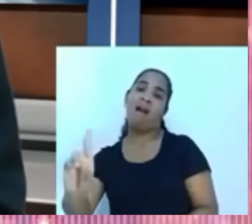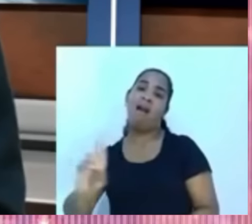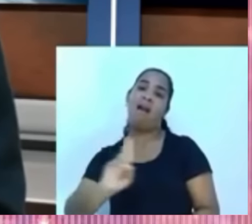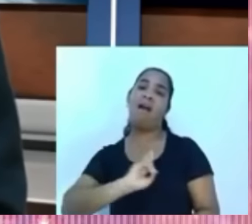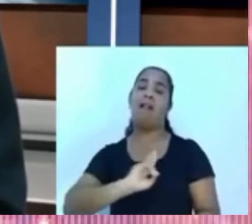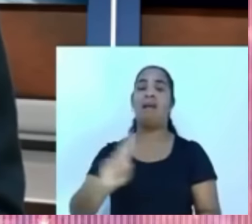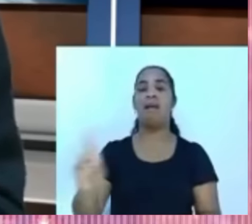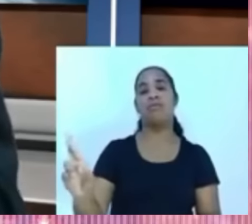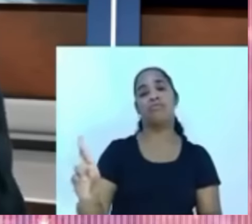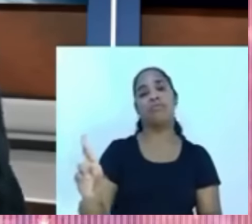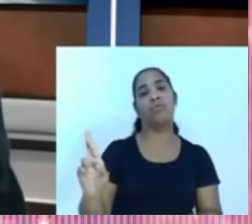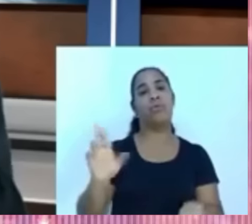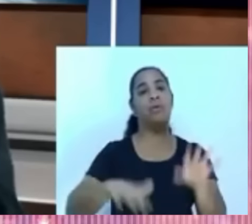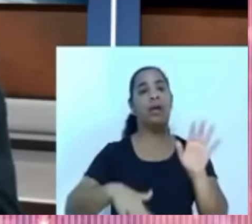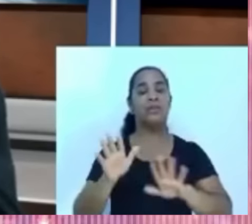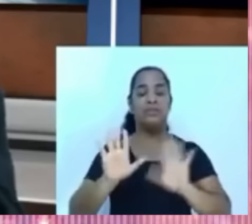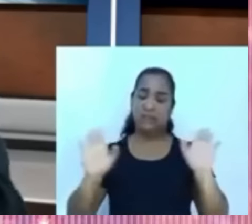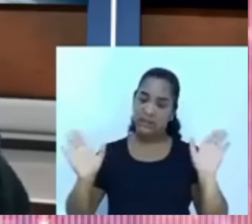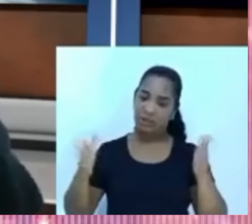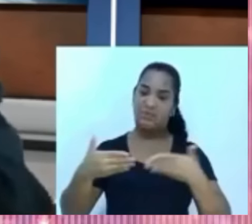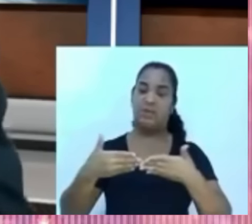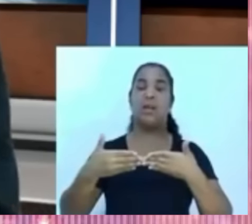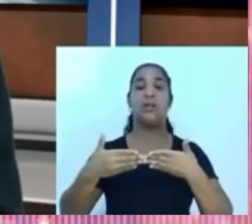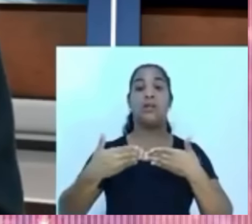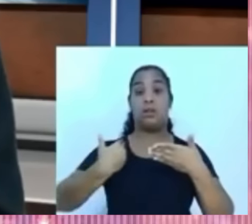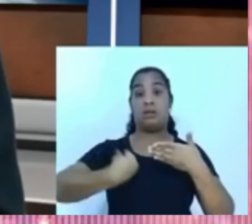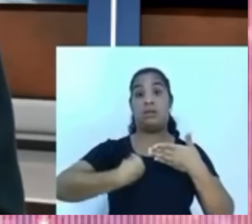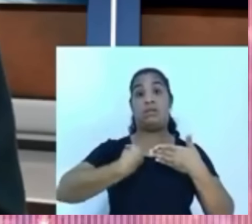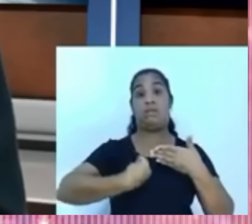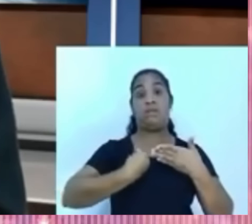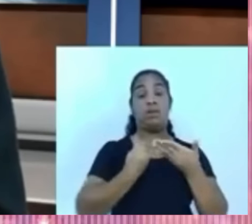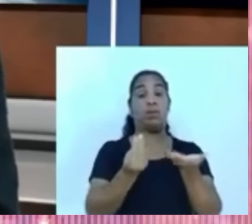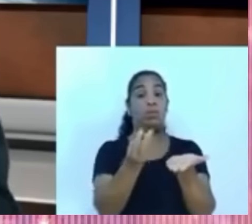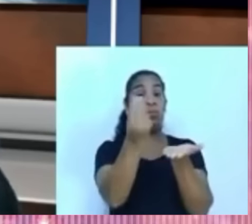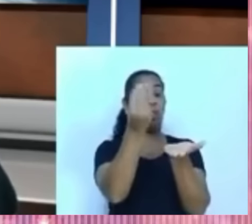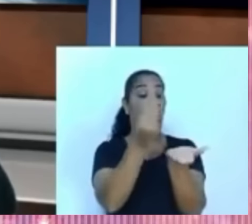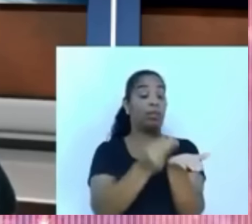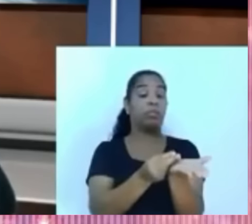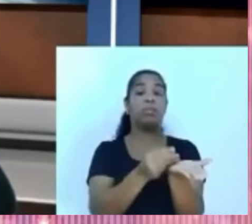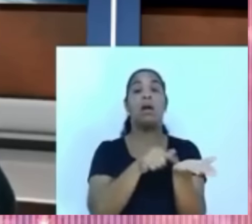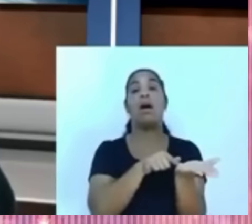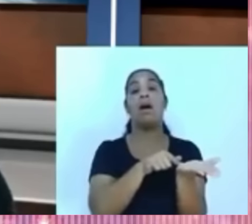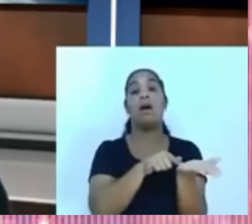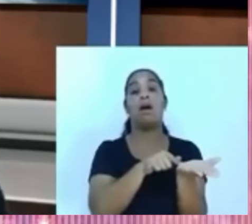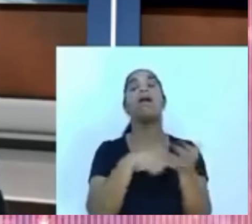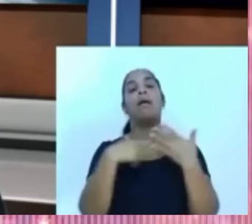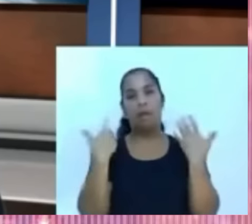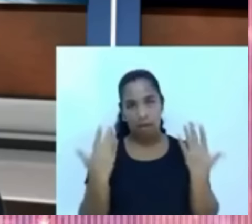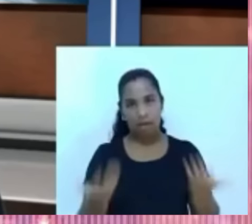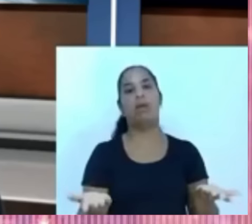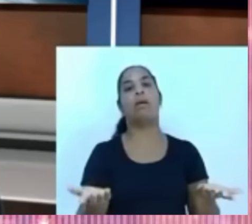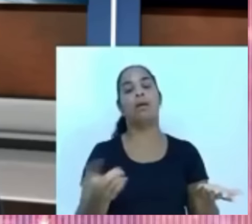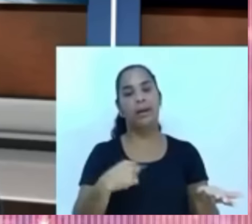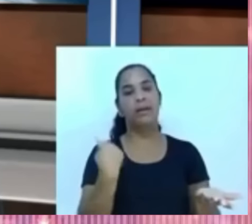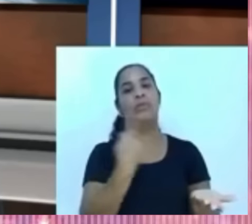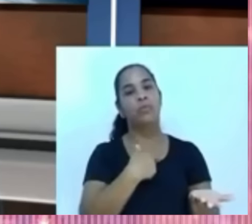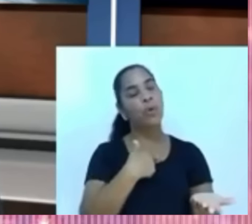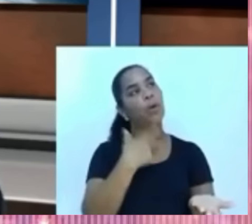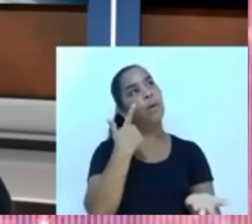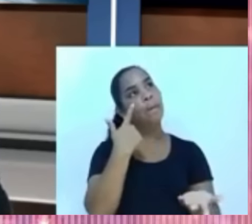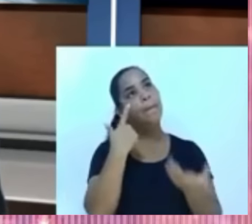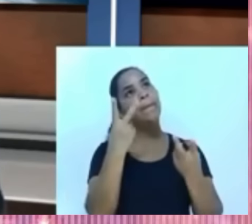Honrar o patrimônio Divino que lhe chegou às mãos é dessa forma que nós vimos nessa